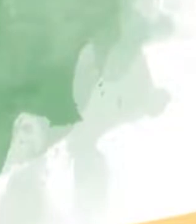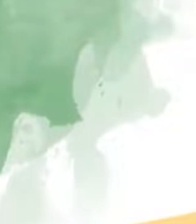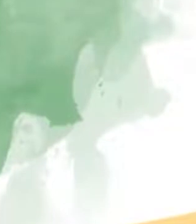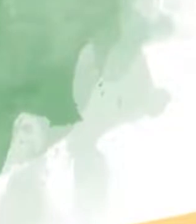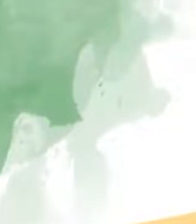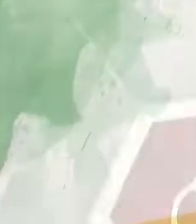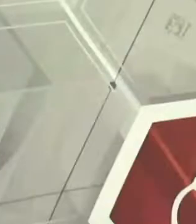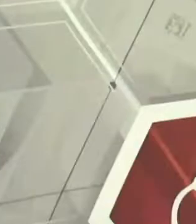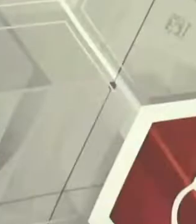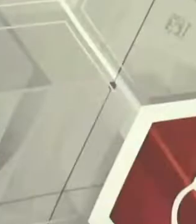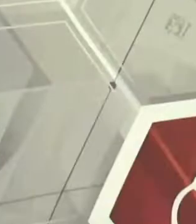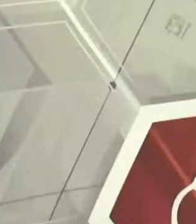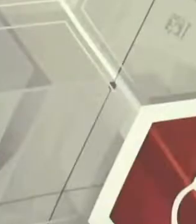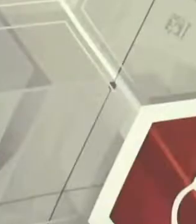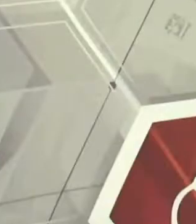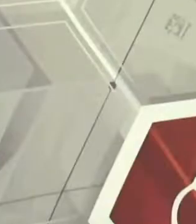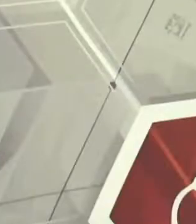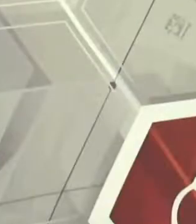o